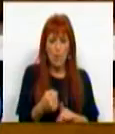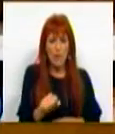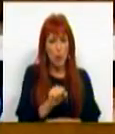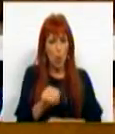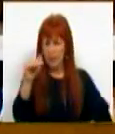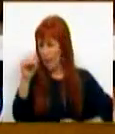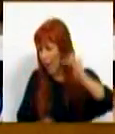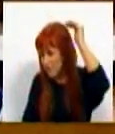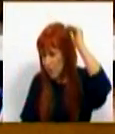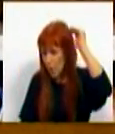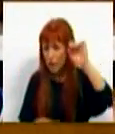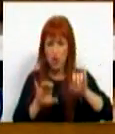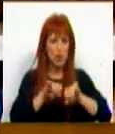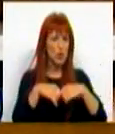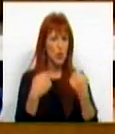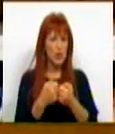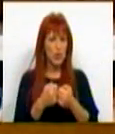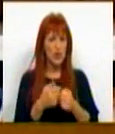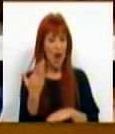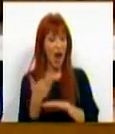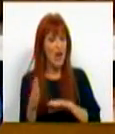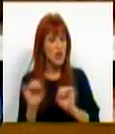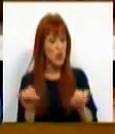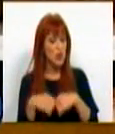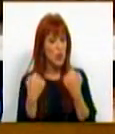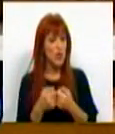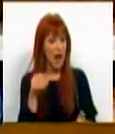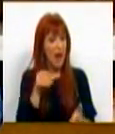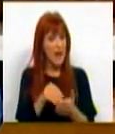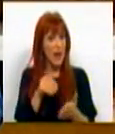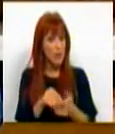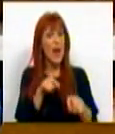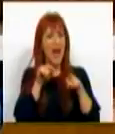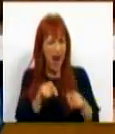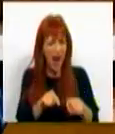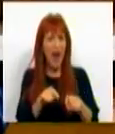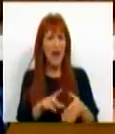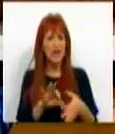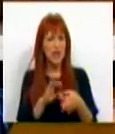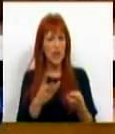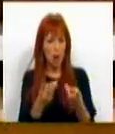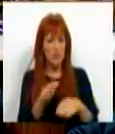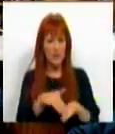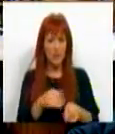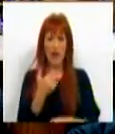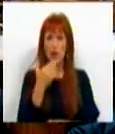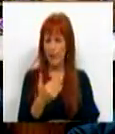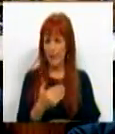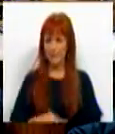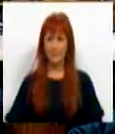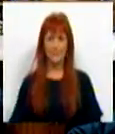às desigualdades sociais, à exclusão social e à pobreza, e é isso que este orçamento se faz. Muito obrigado.